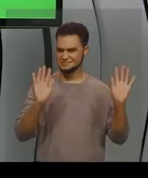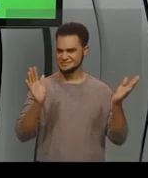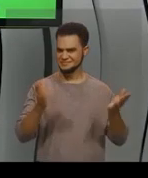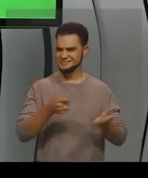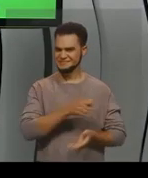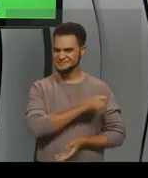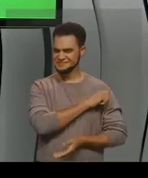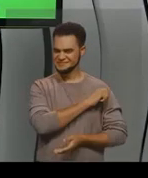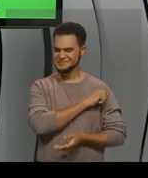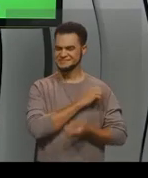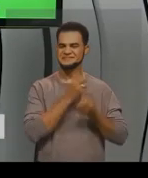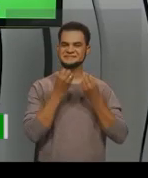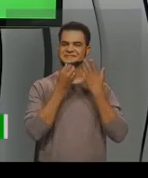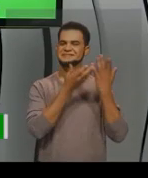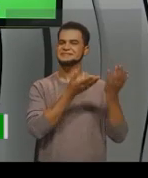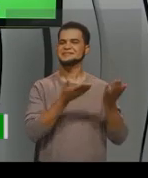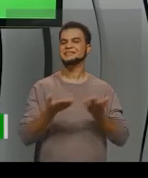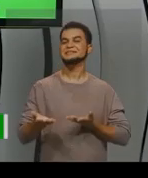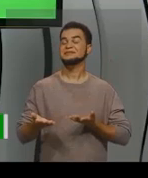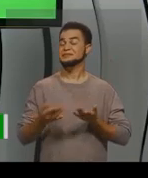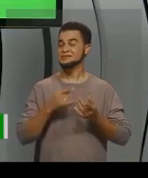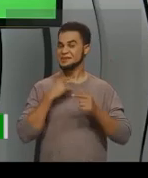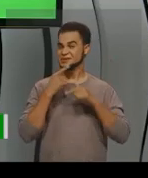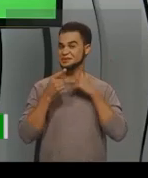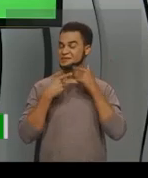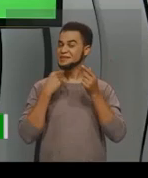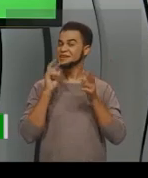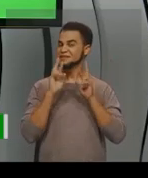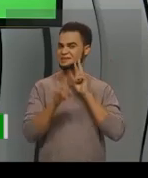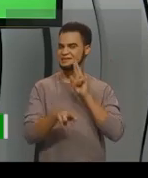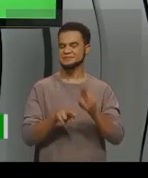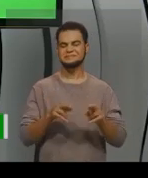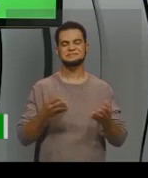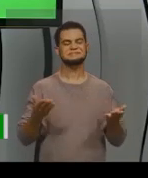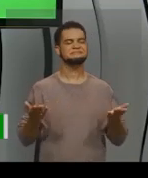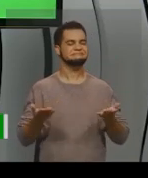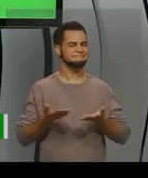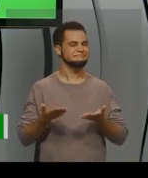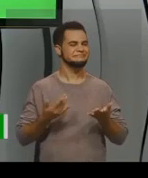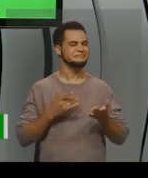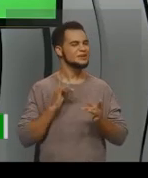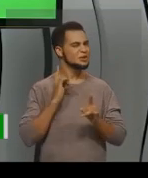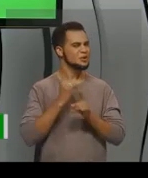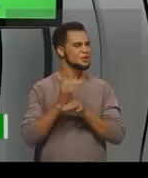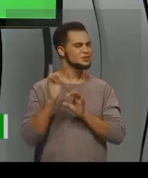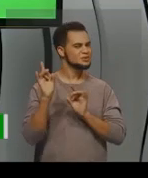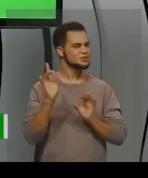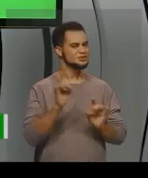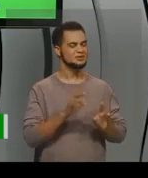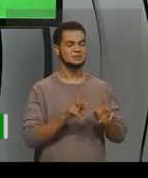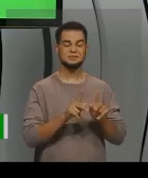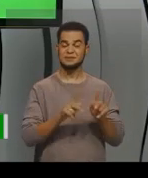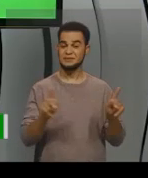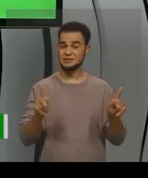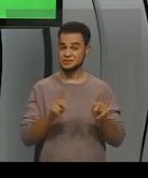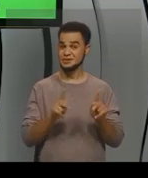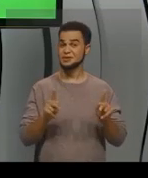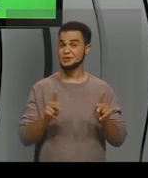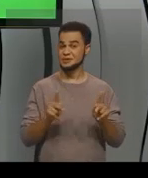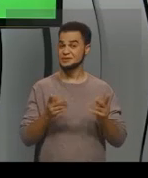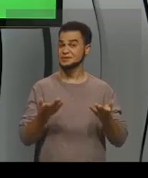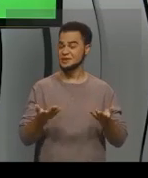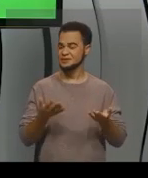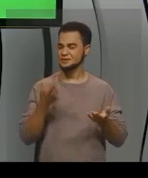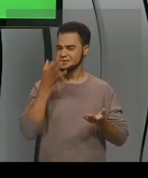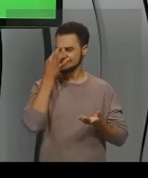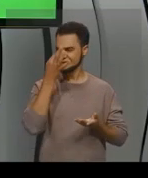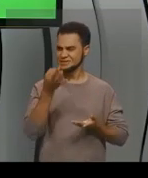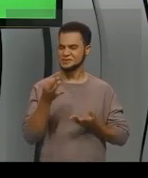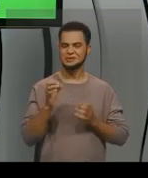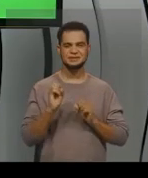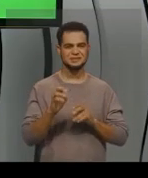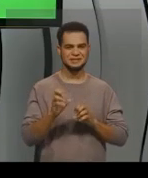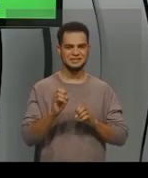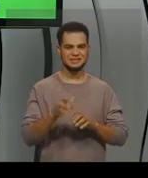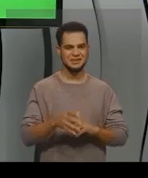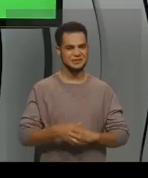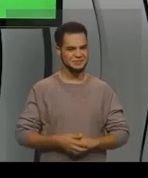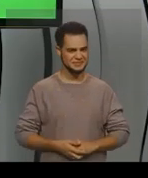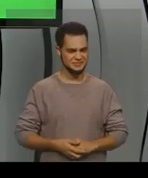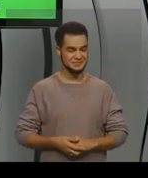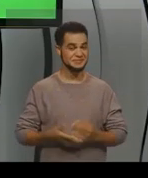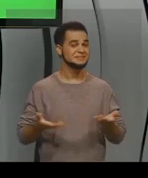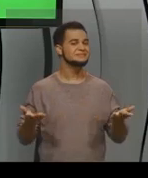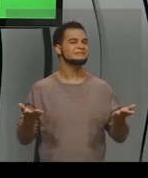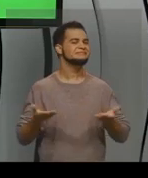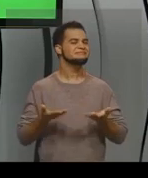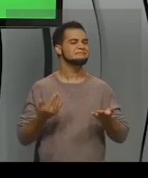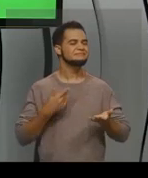estudante! Seja bem-vindo ao nosso Tira Dúvidas, o encontro diário ao vivo com os professores do programa Se Liga na Educação. Na manhã de